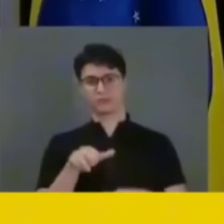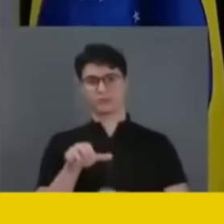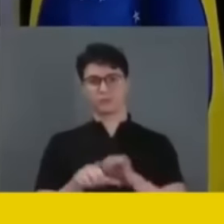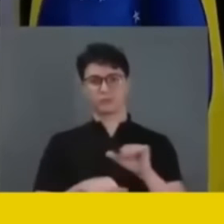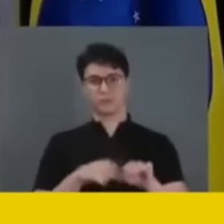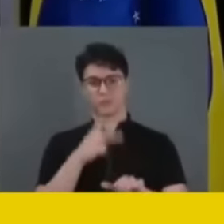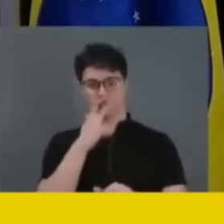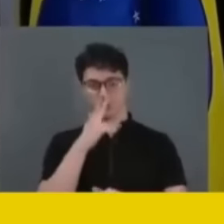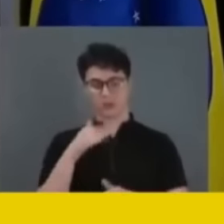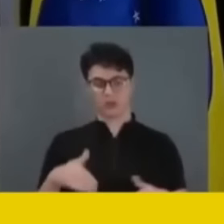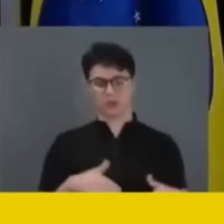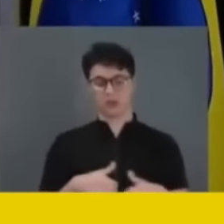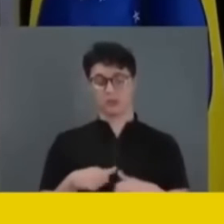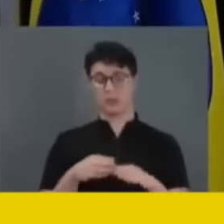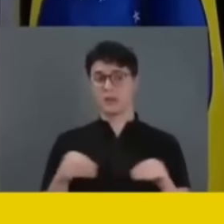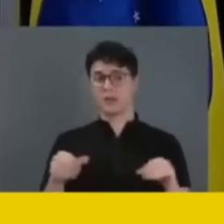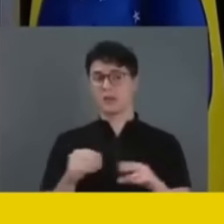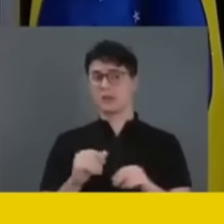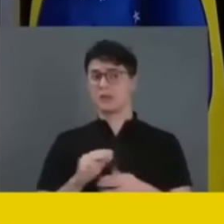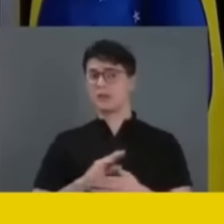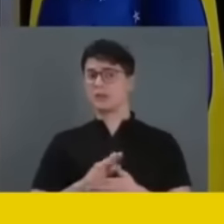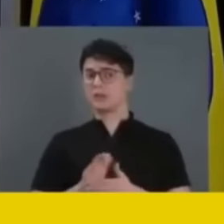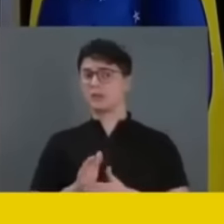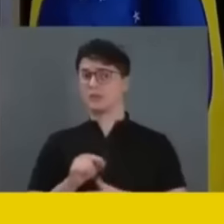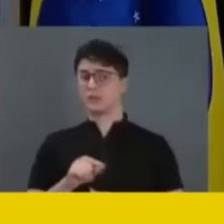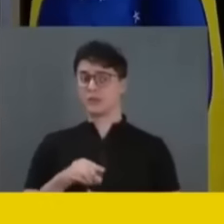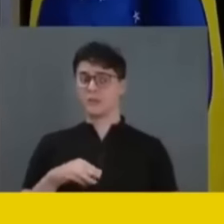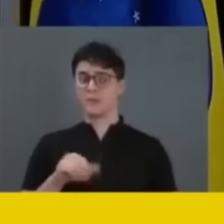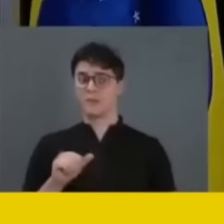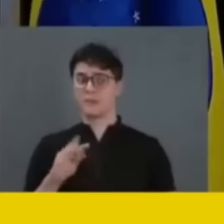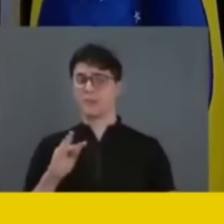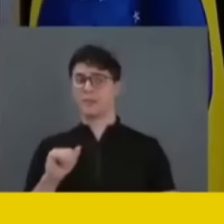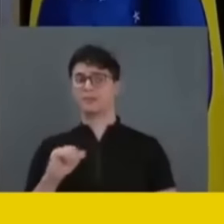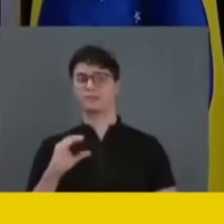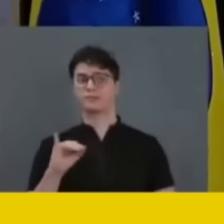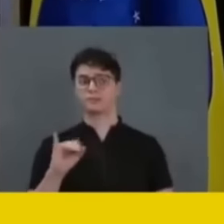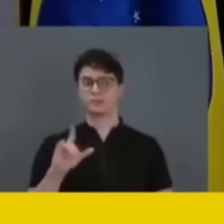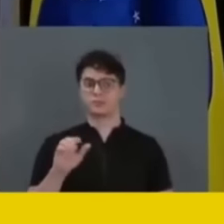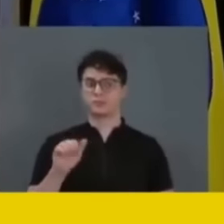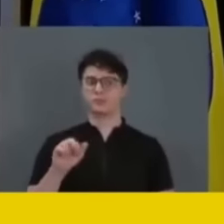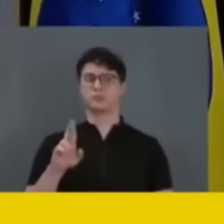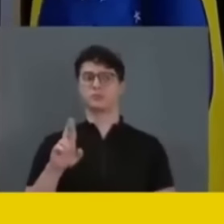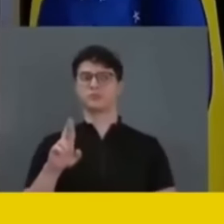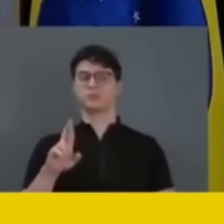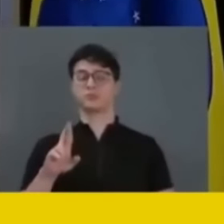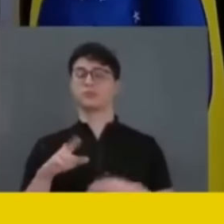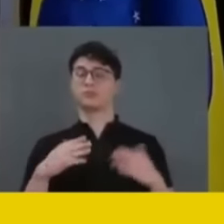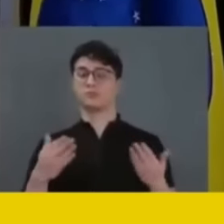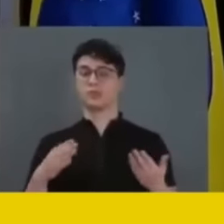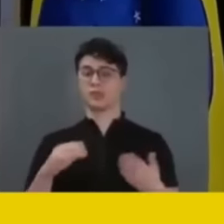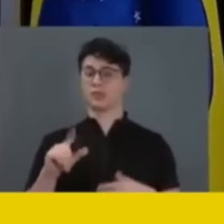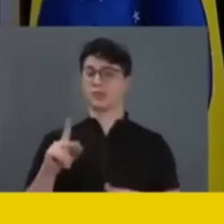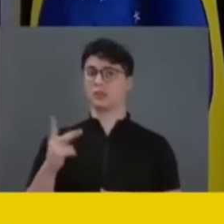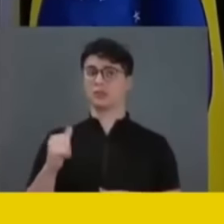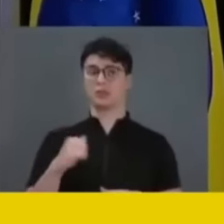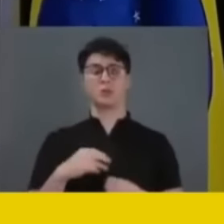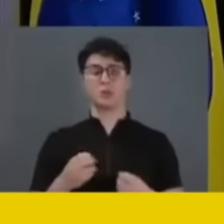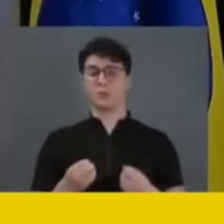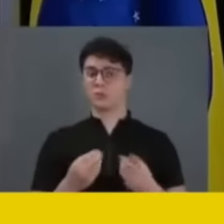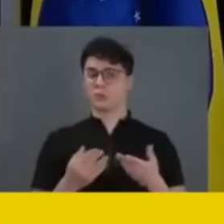de areia pela destruição das matas ciliares. Calha de rio, senador Flávio Bolsonaro, não produz